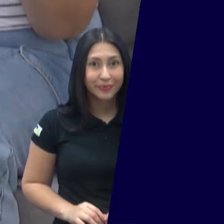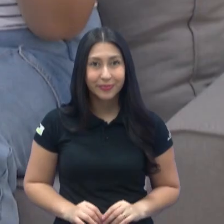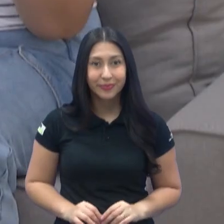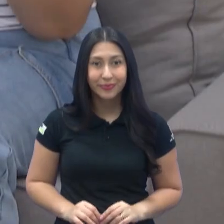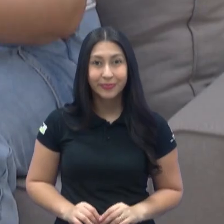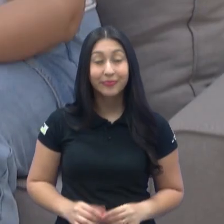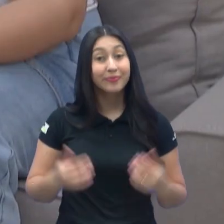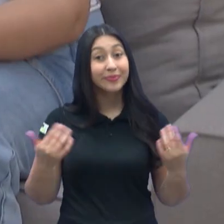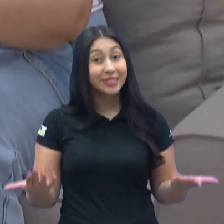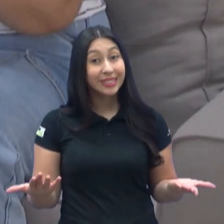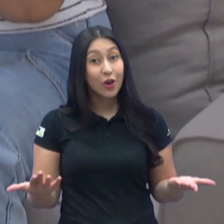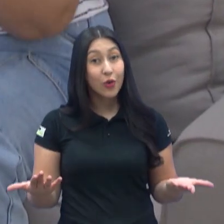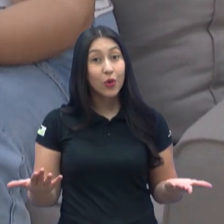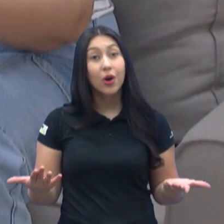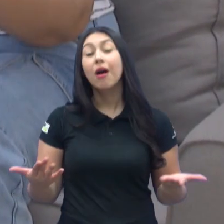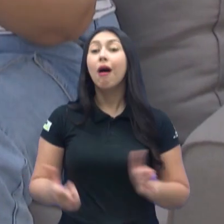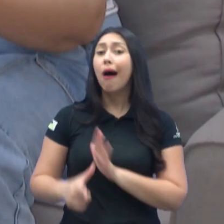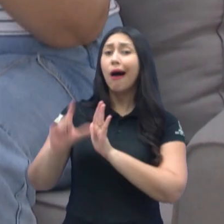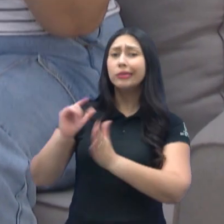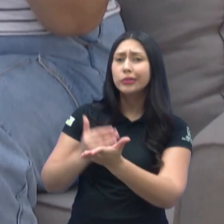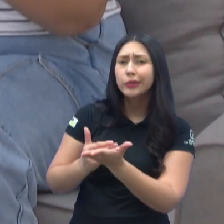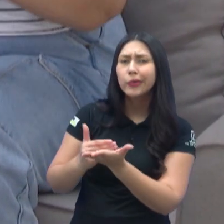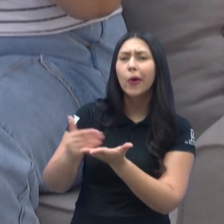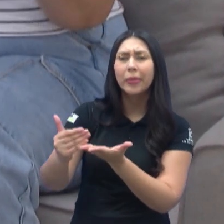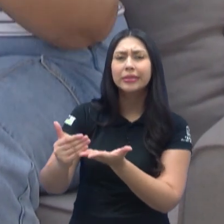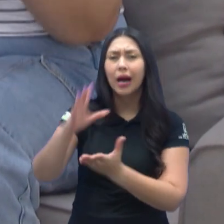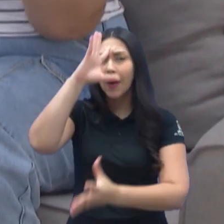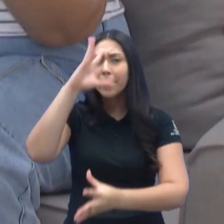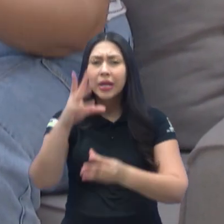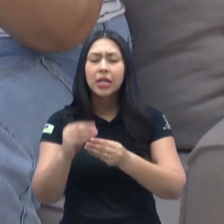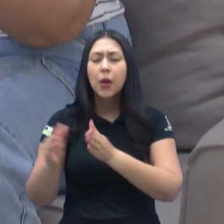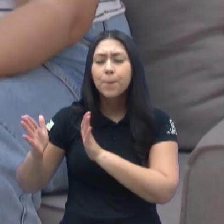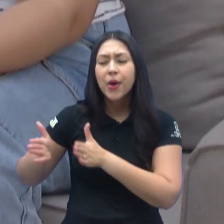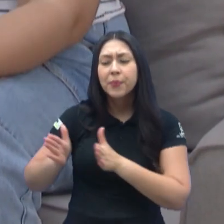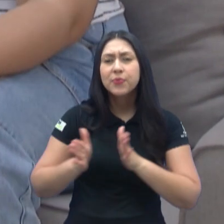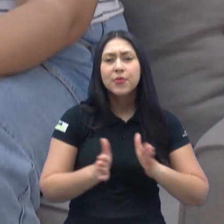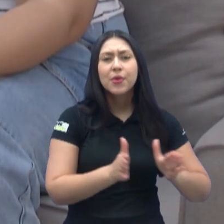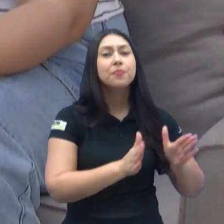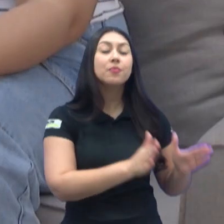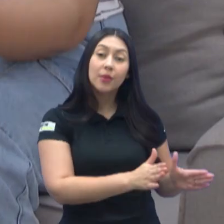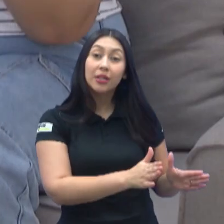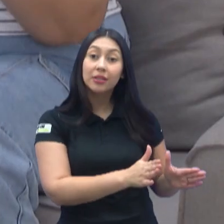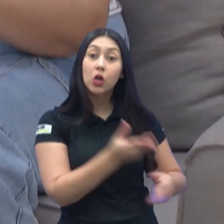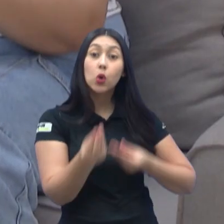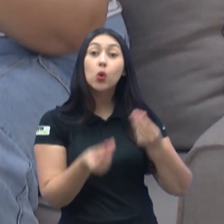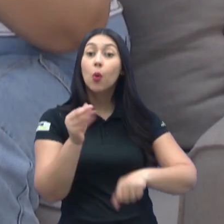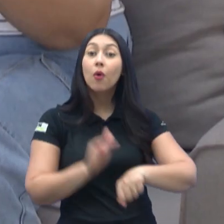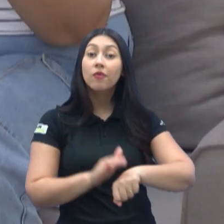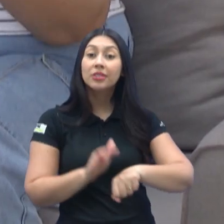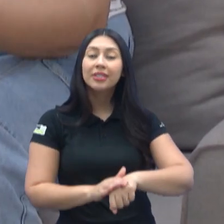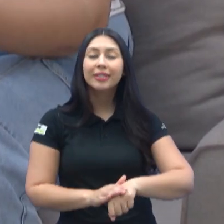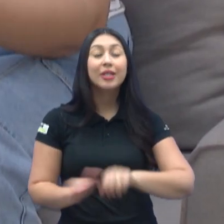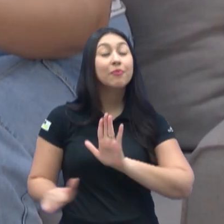Bom, pessoal, então antes da gente começar de fato a entender o processo, passo a passo de como fazer uma previdência privada, a gente vai